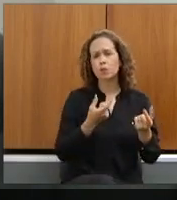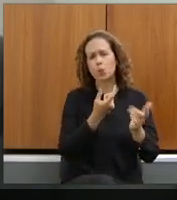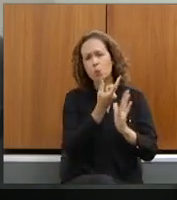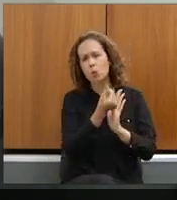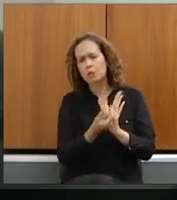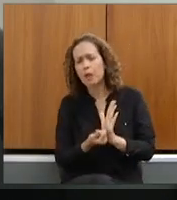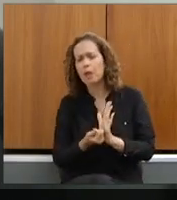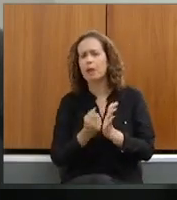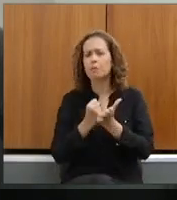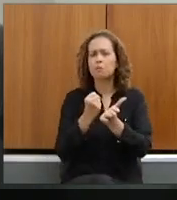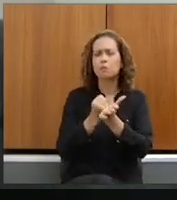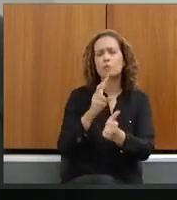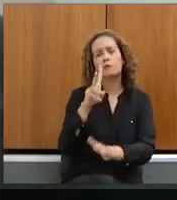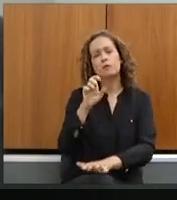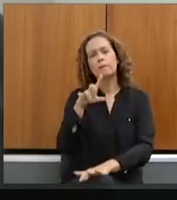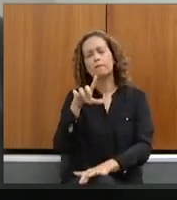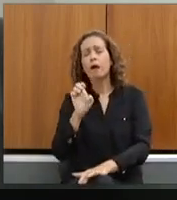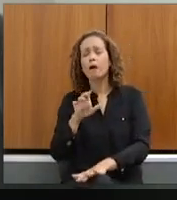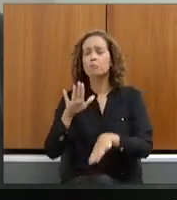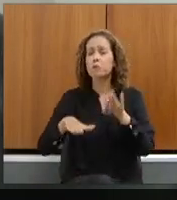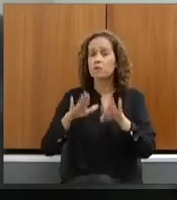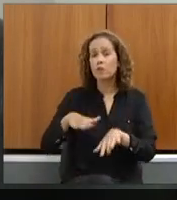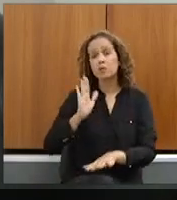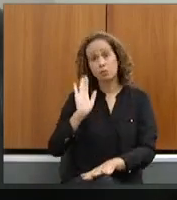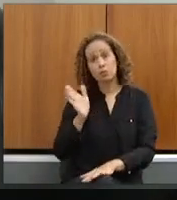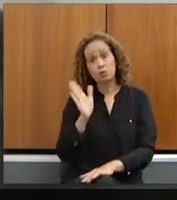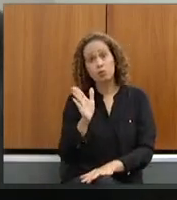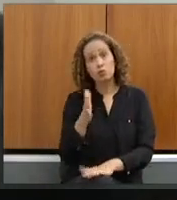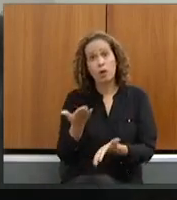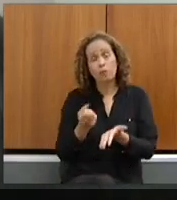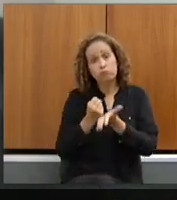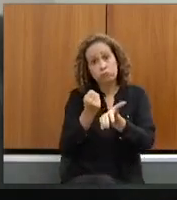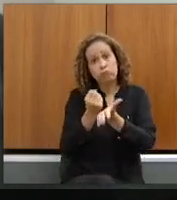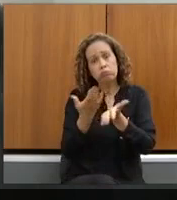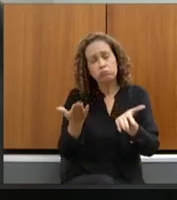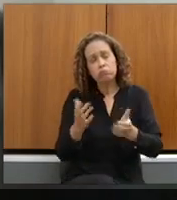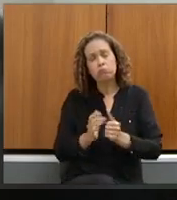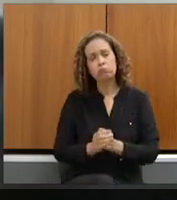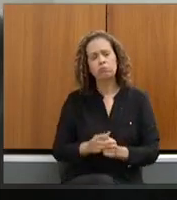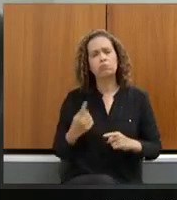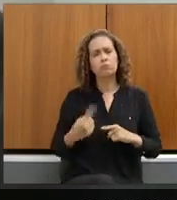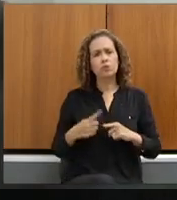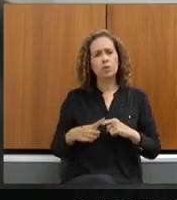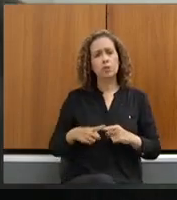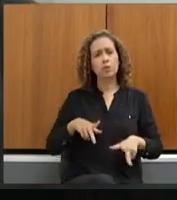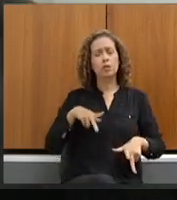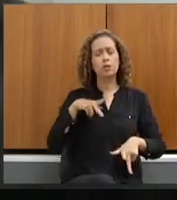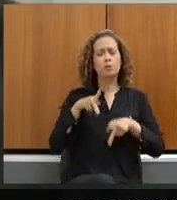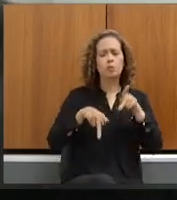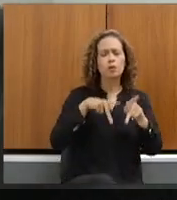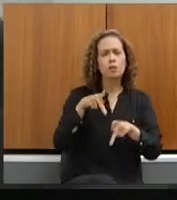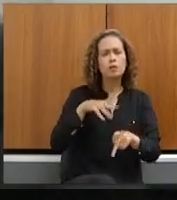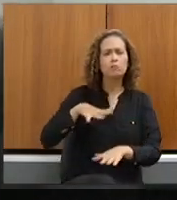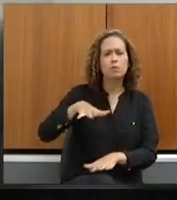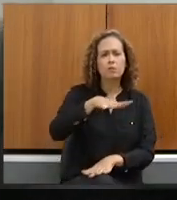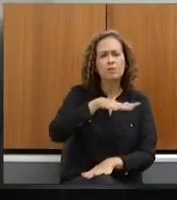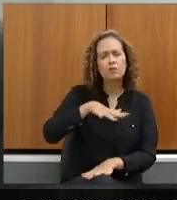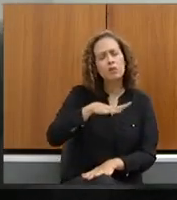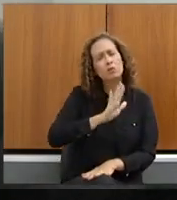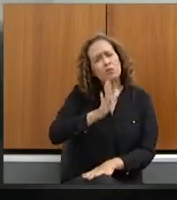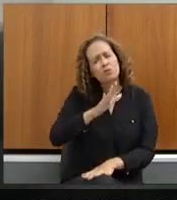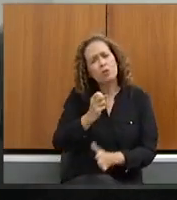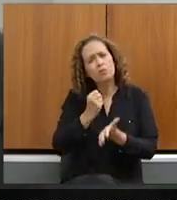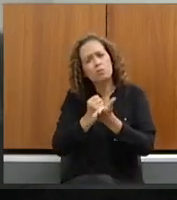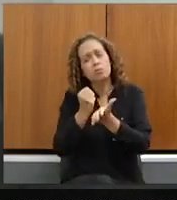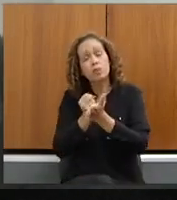poderia fazer uma ppp né porque lá está sendo peitão recurso da população da região é às vezes com